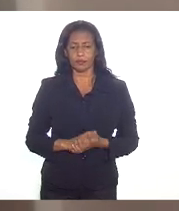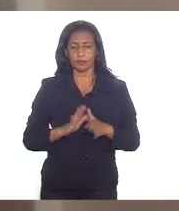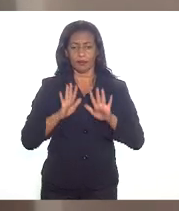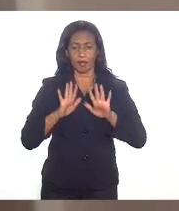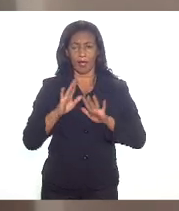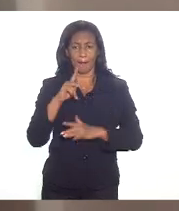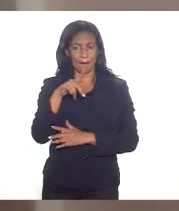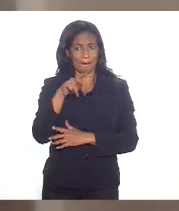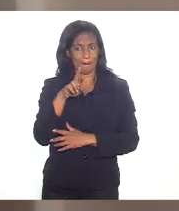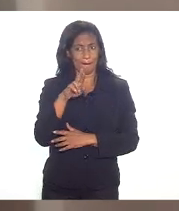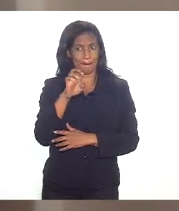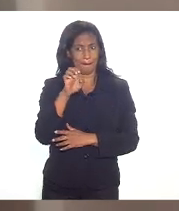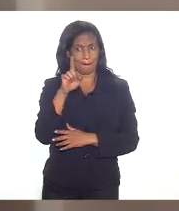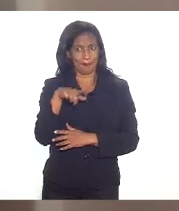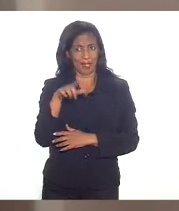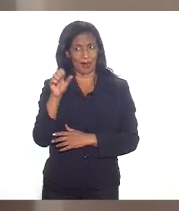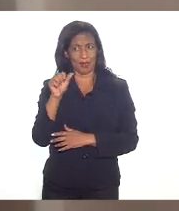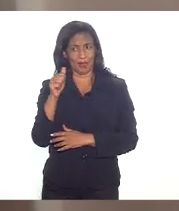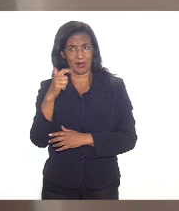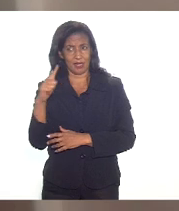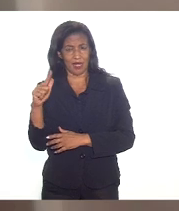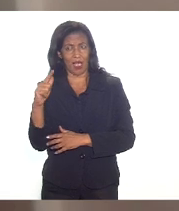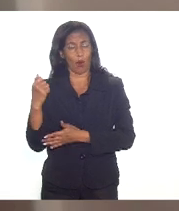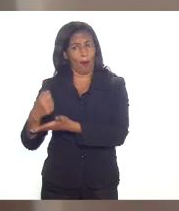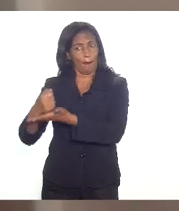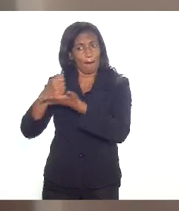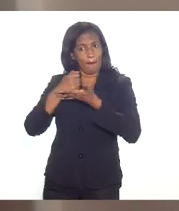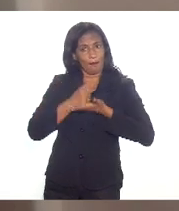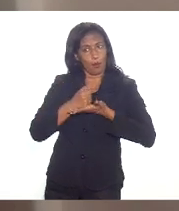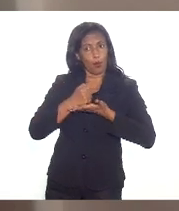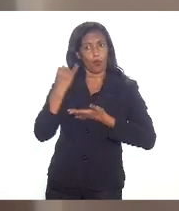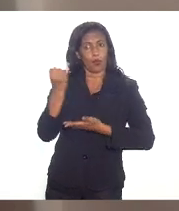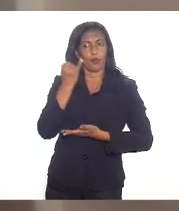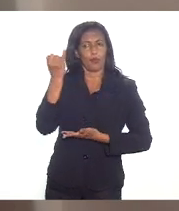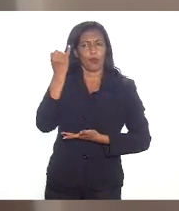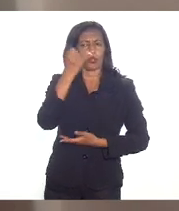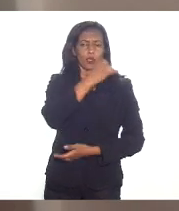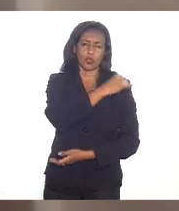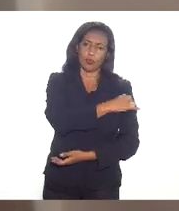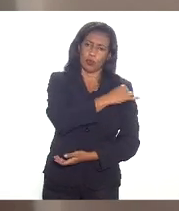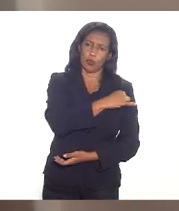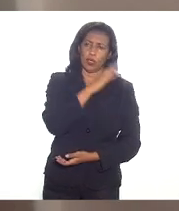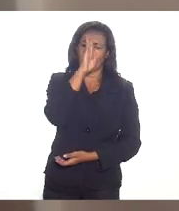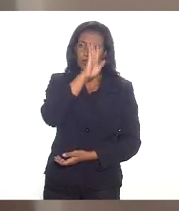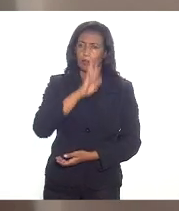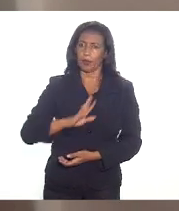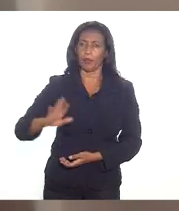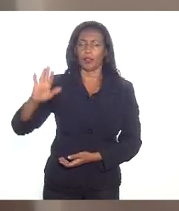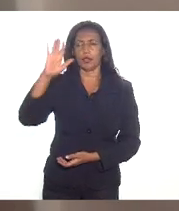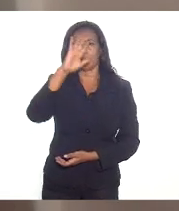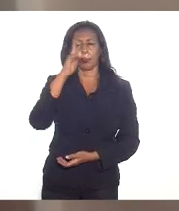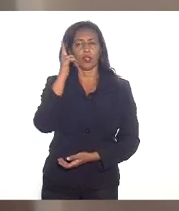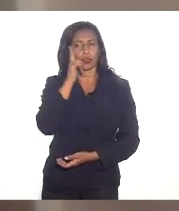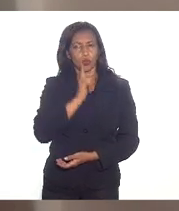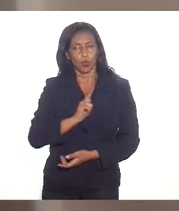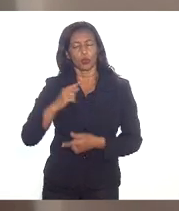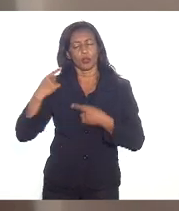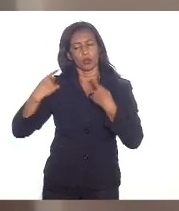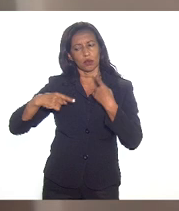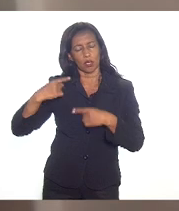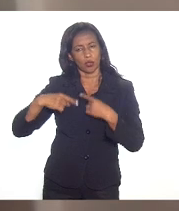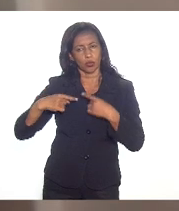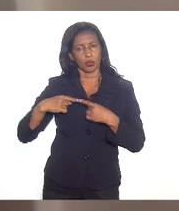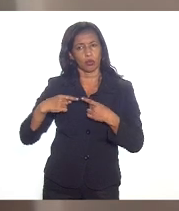pré-sal continua sendo uma coisa muito importante para o Rio de Janeiro, para o Brasil, principalmente para o Rio de Janeiro, desde que a gente consiga estar discutindo e usando